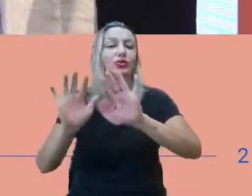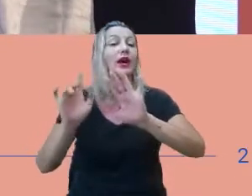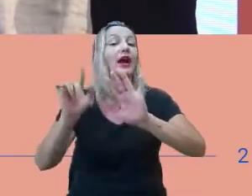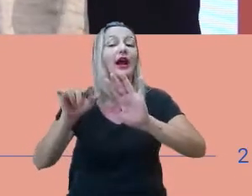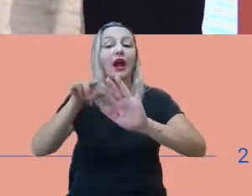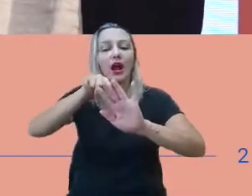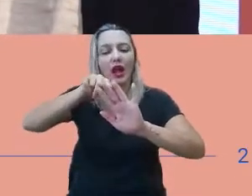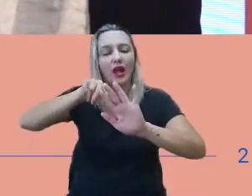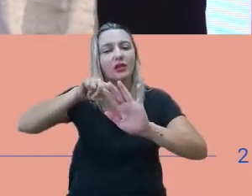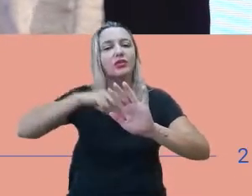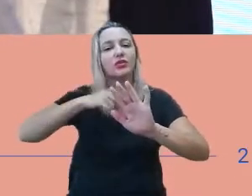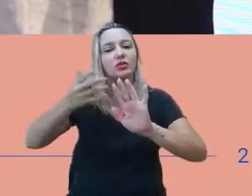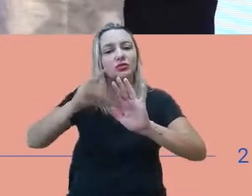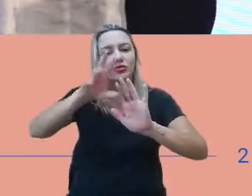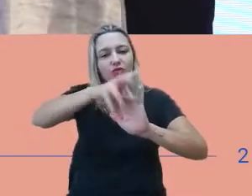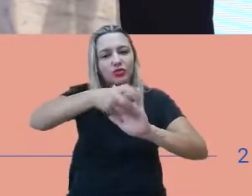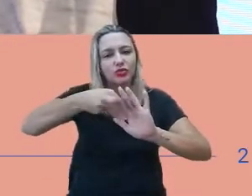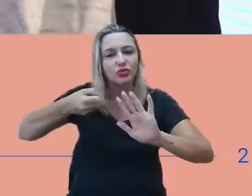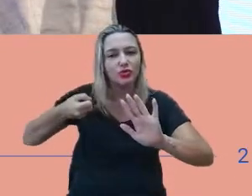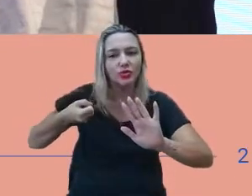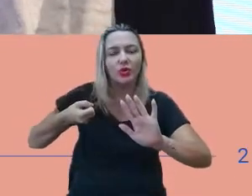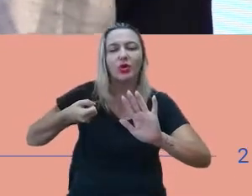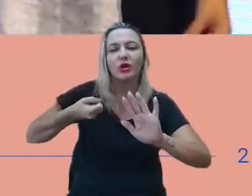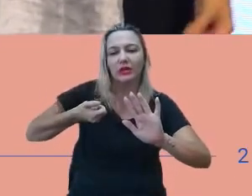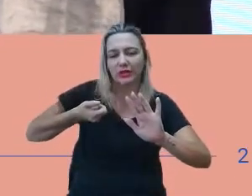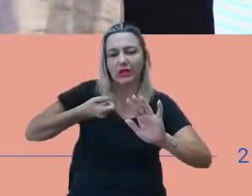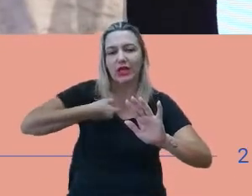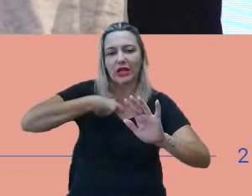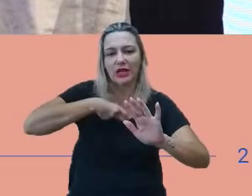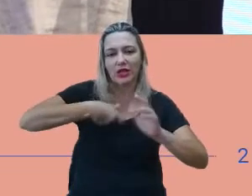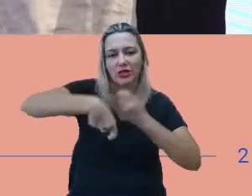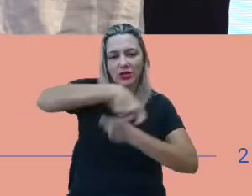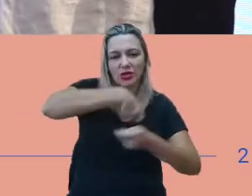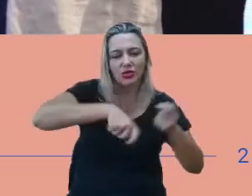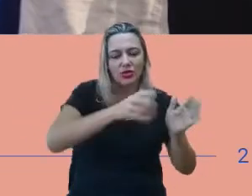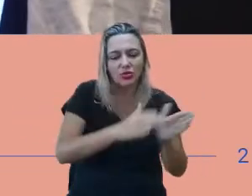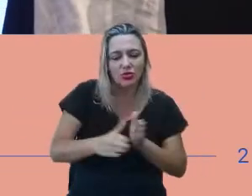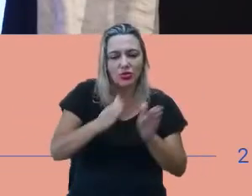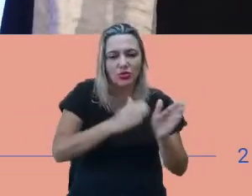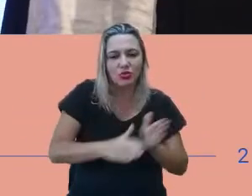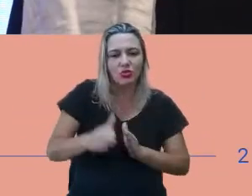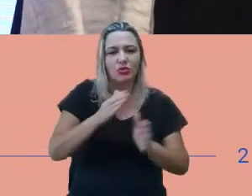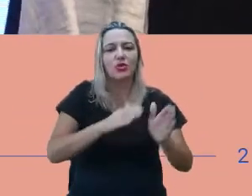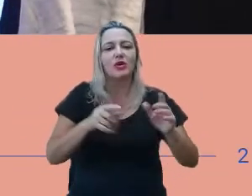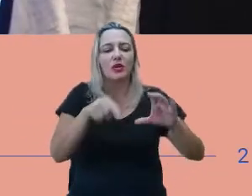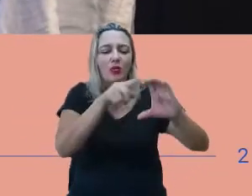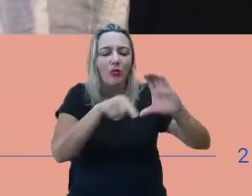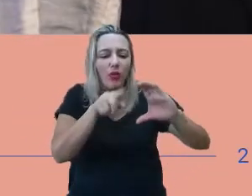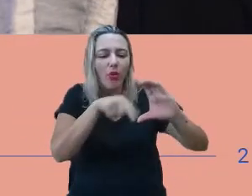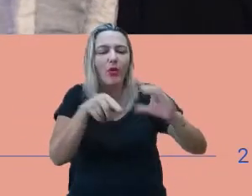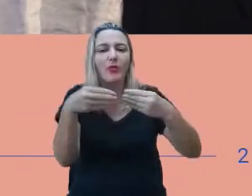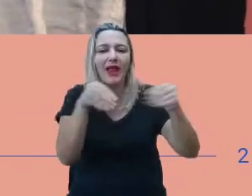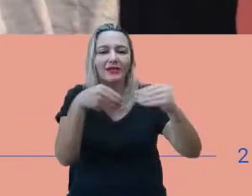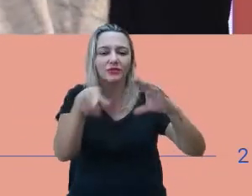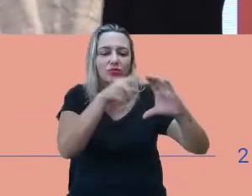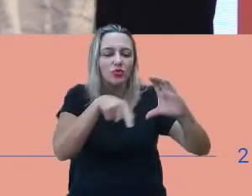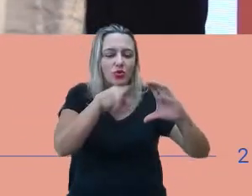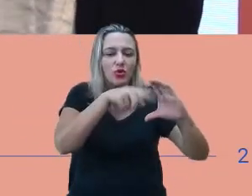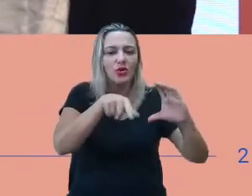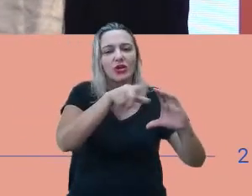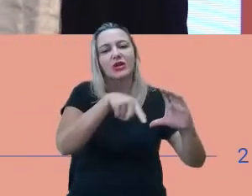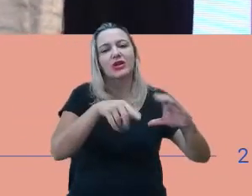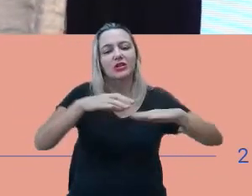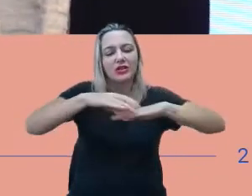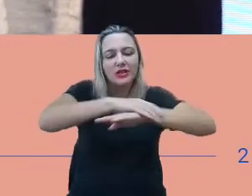essas Ilha que ela é utilizada na produção de borracha produção de tênis produção de pneu então é uma grande planta industrial